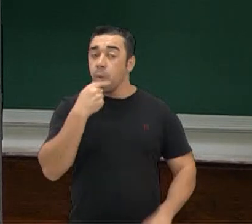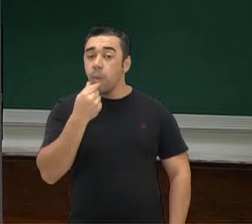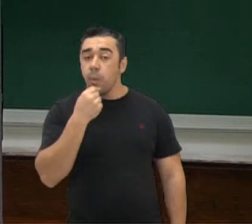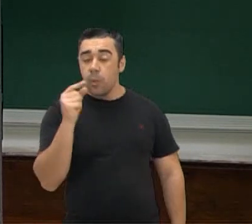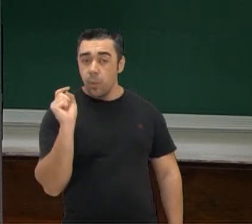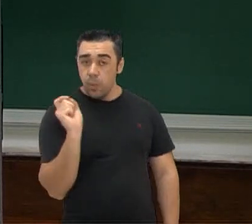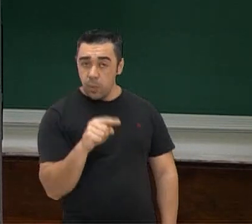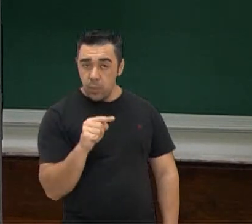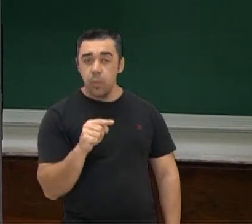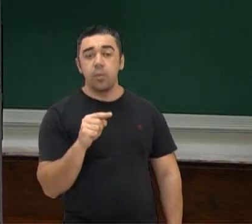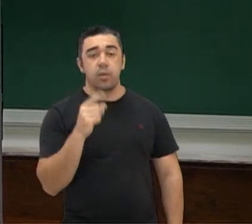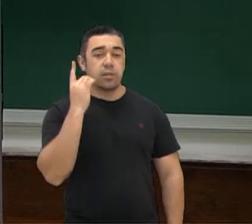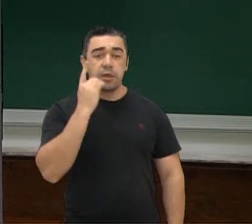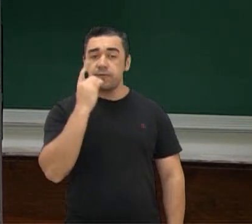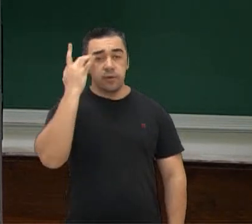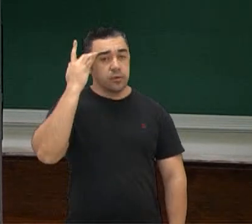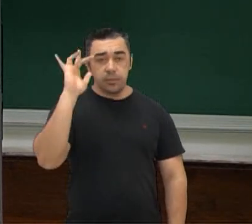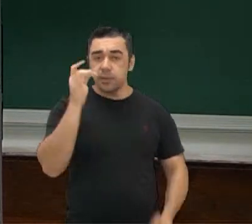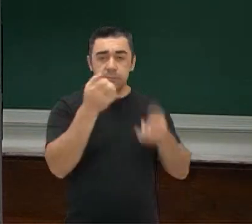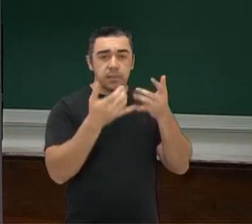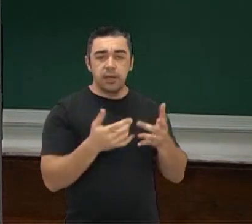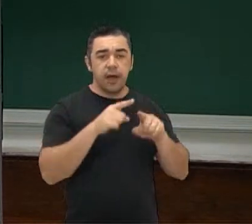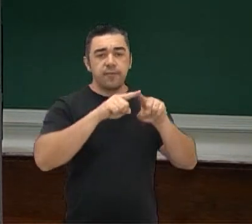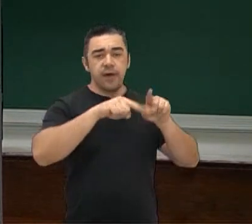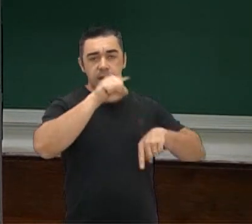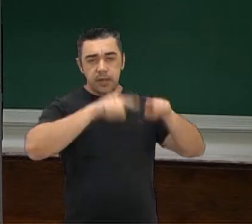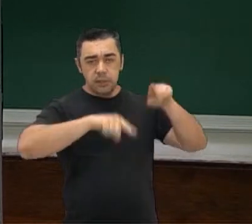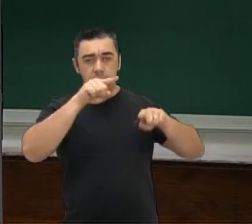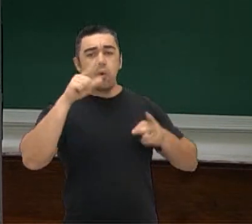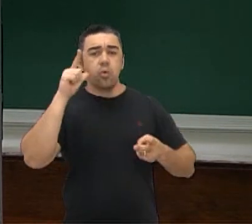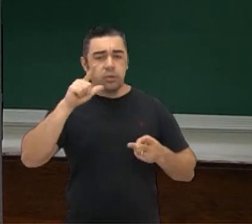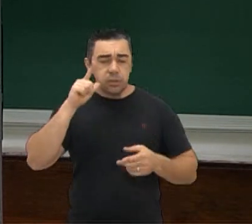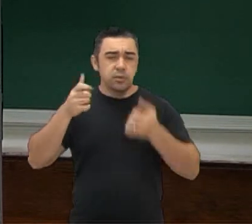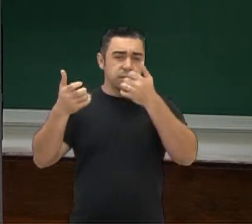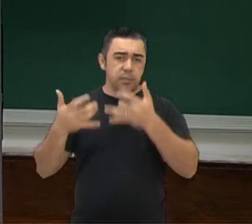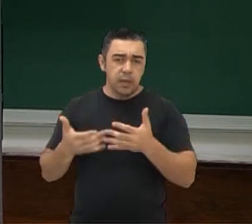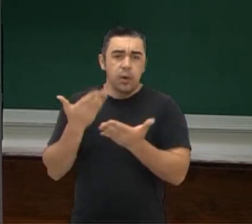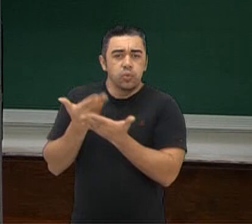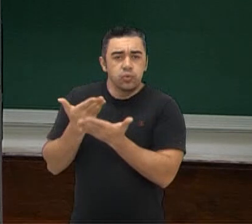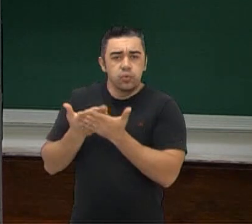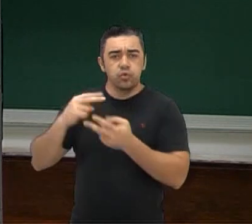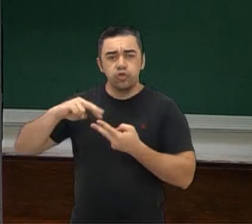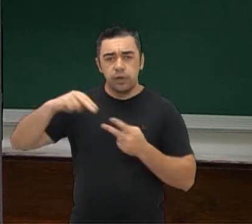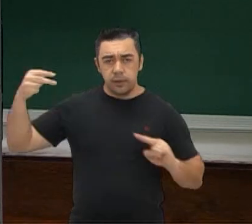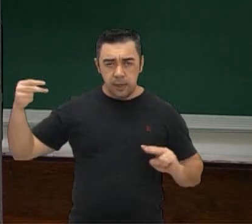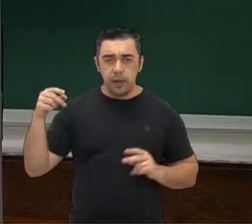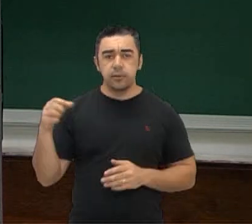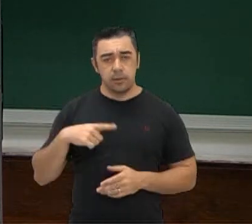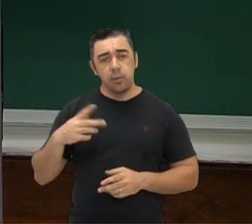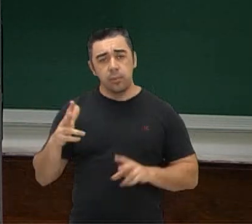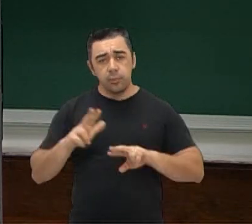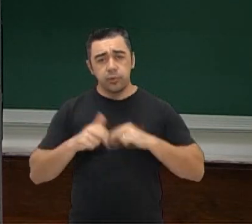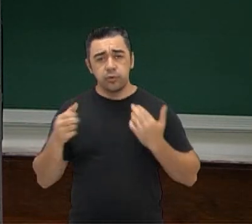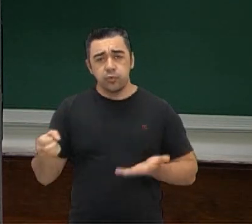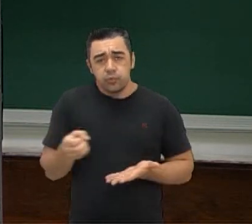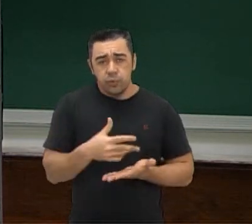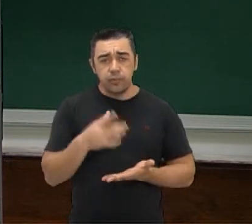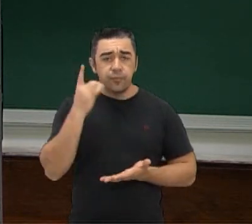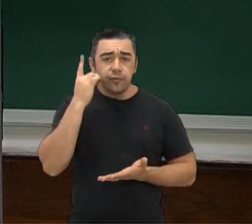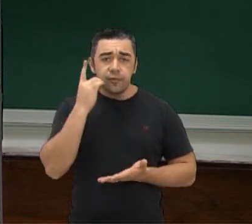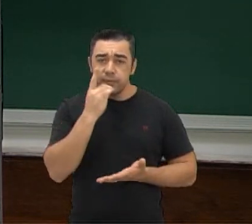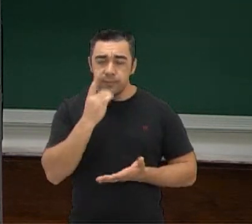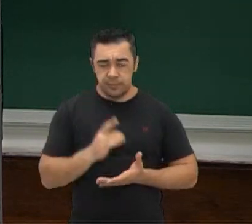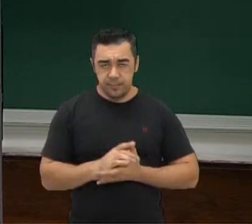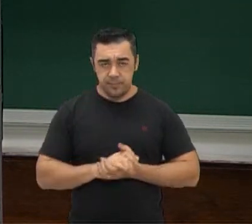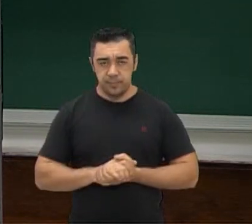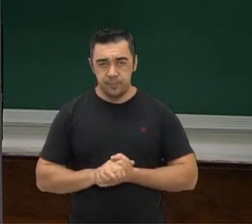da variabilidade. Só conseguiu explicar mais tarde com a descoberta, com os estudos da genética. Então, neodarwinismo, certo?